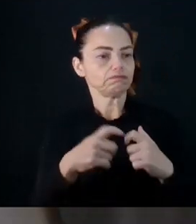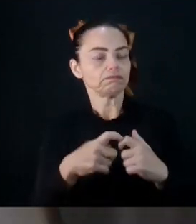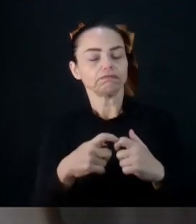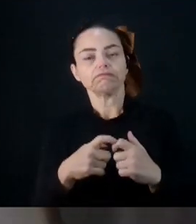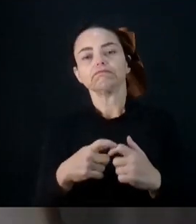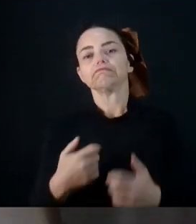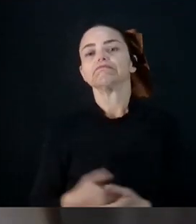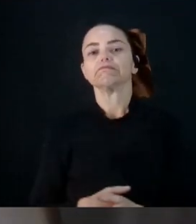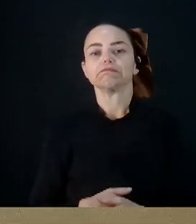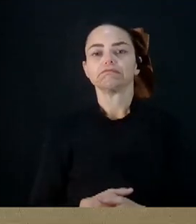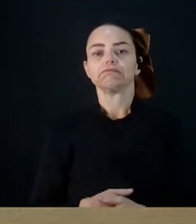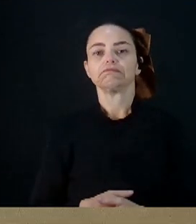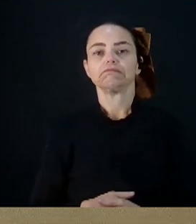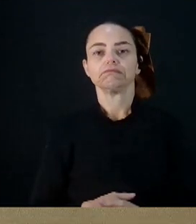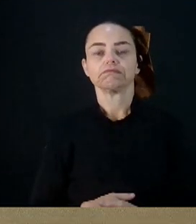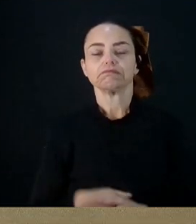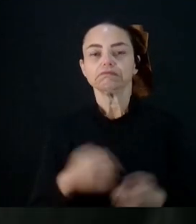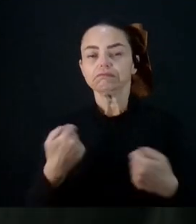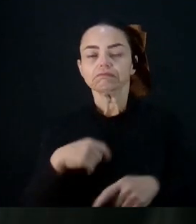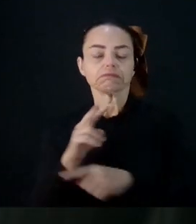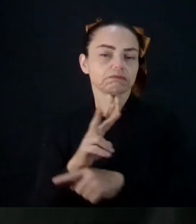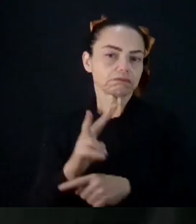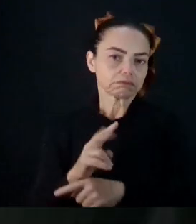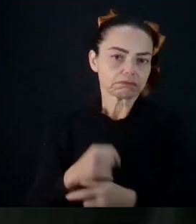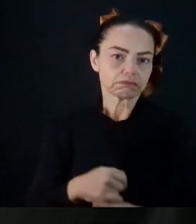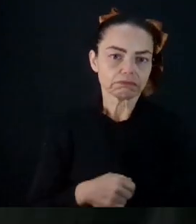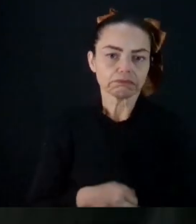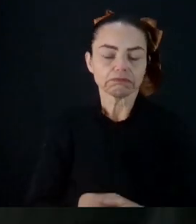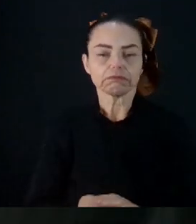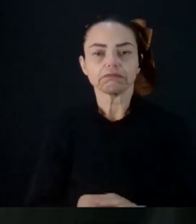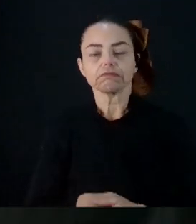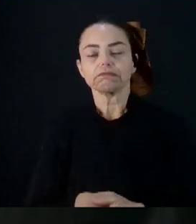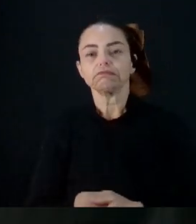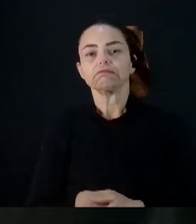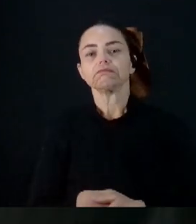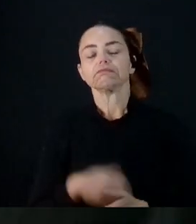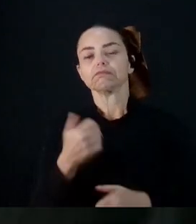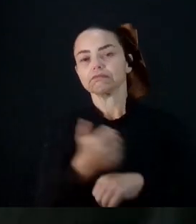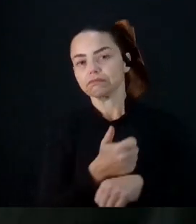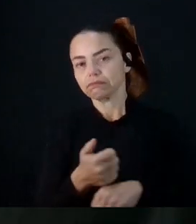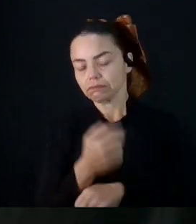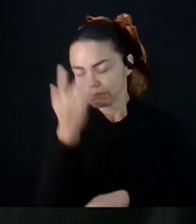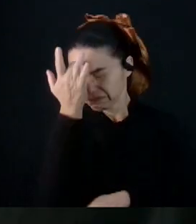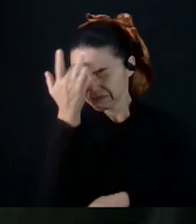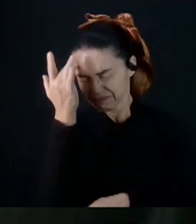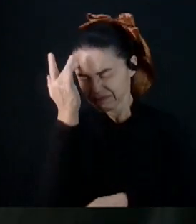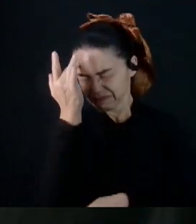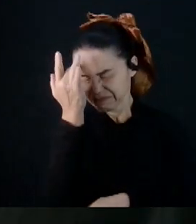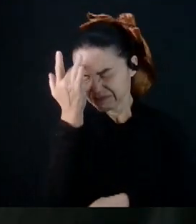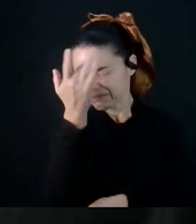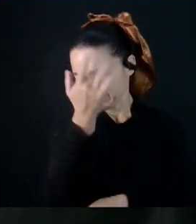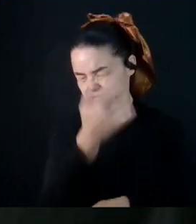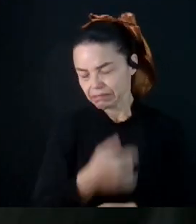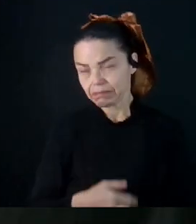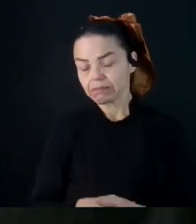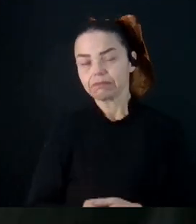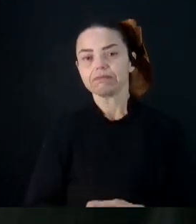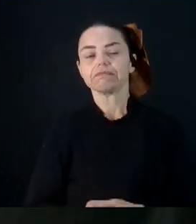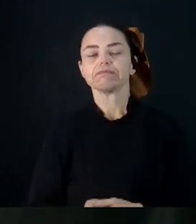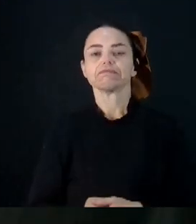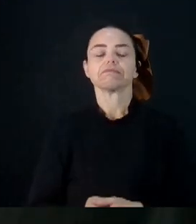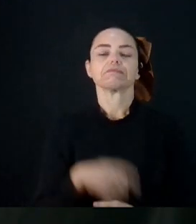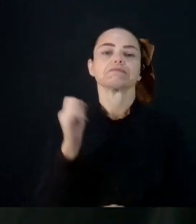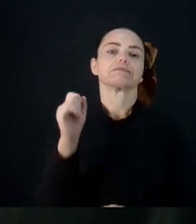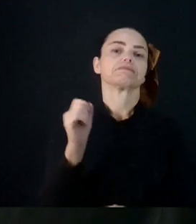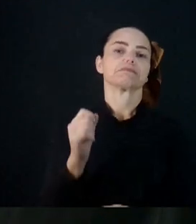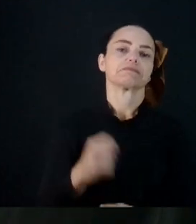tempos. A gente precisa cuidar porque o que vocês, profissionais de saúde mental, sempre trazem no programa é que o